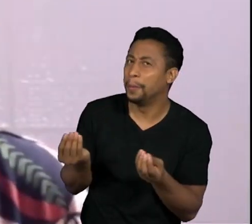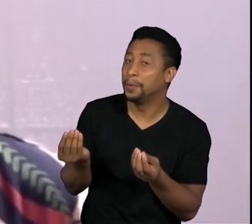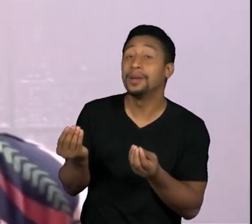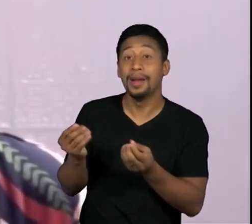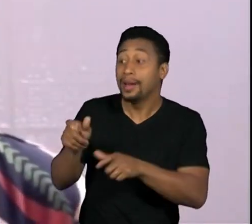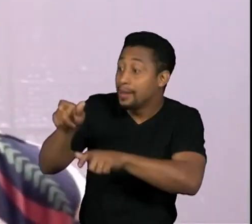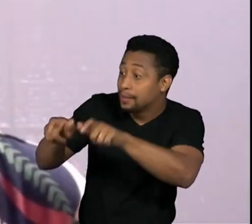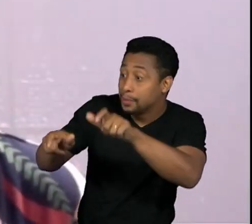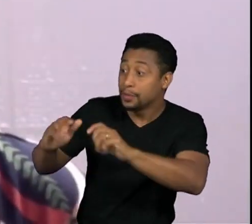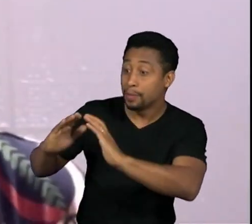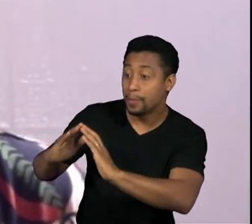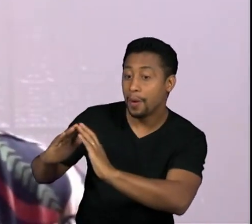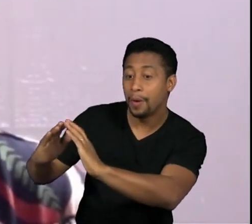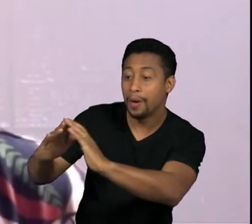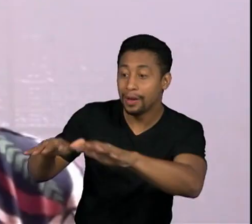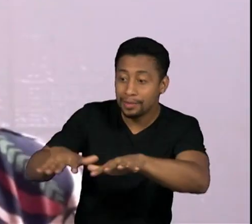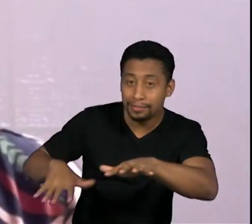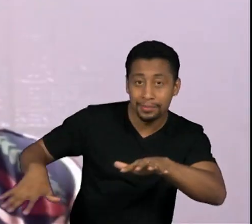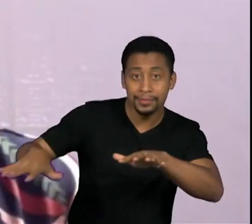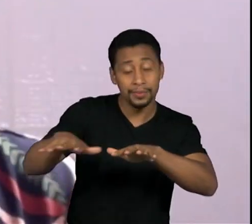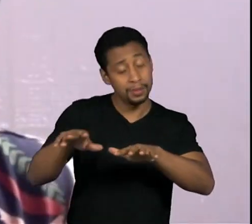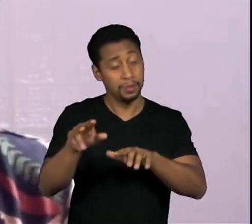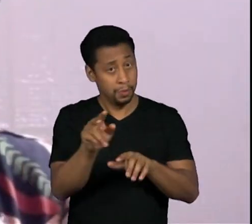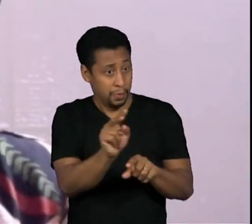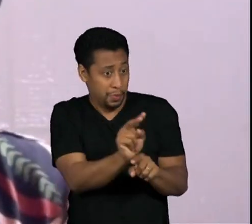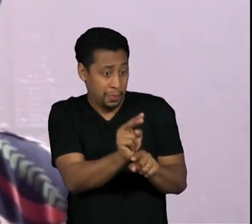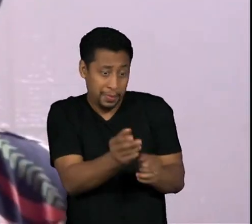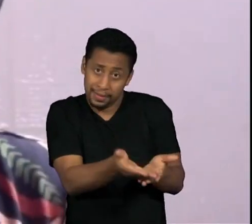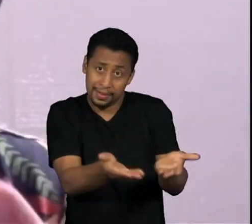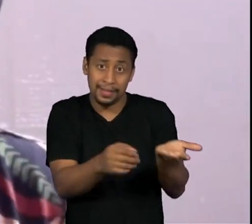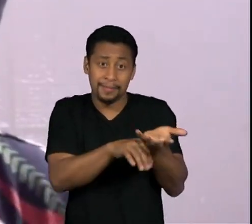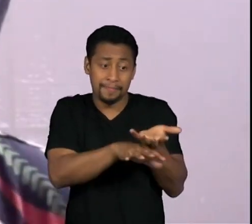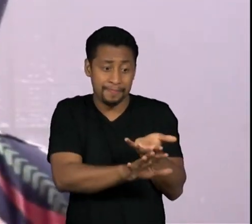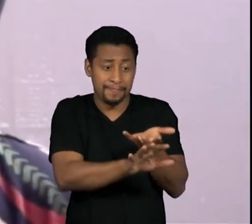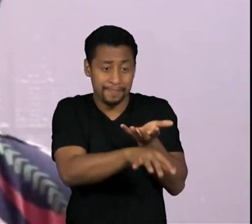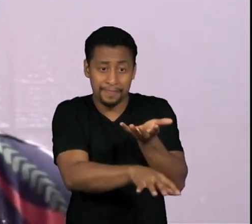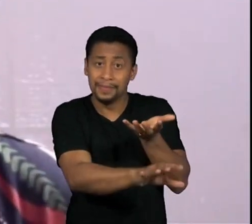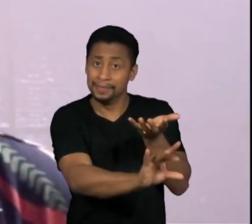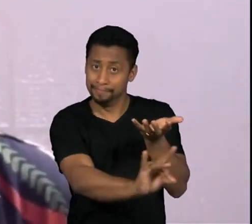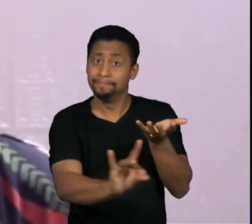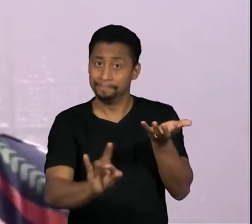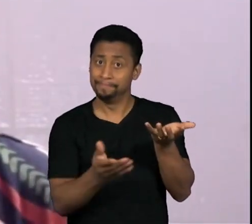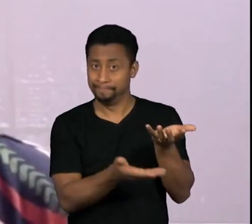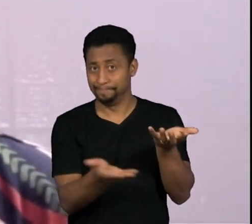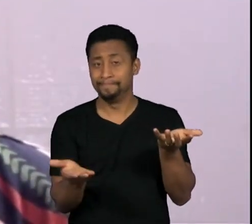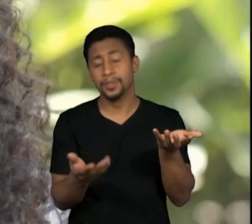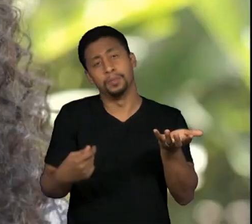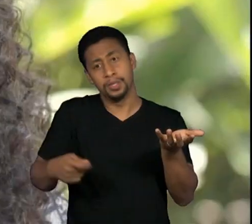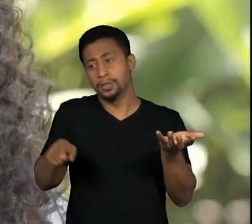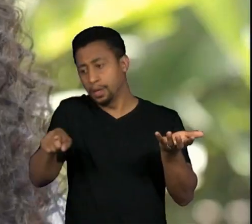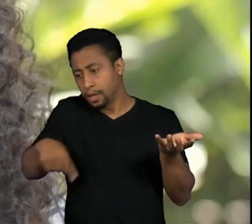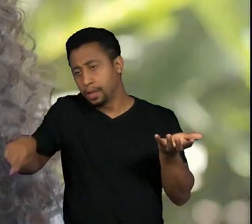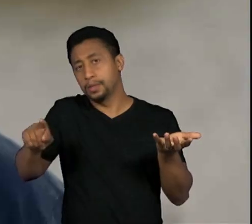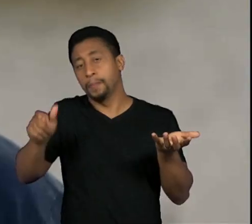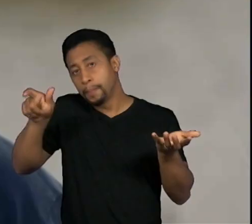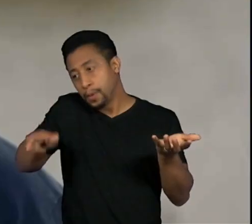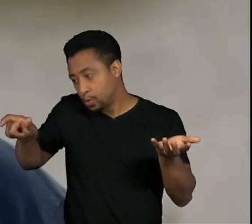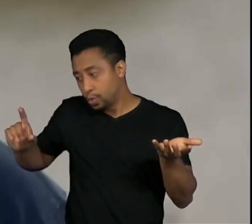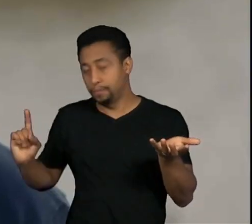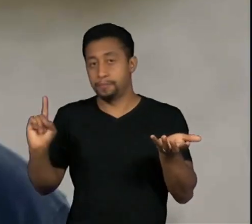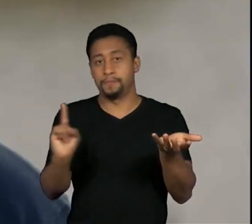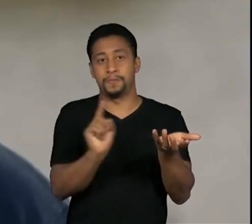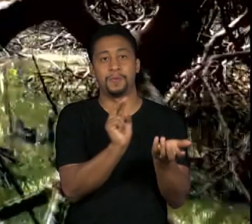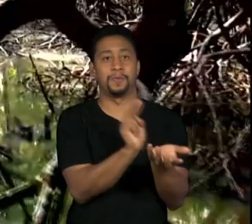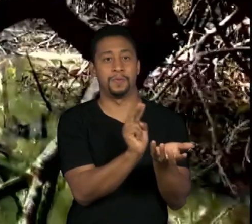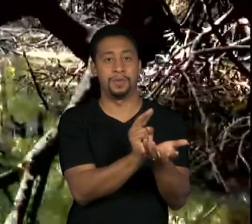são envolvidas por ele, né? As pessoas, um espaço que depende das pessoas que vivem esse espaço. Minha terra não tem